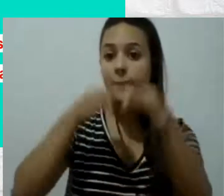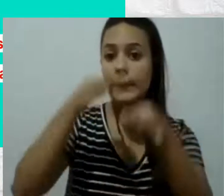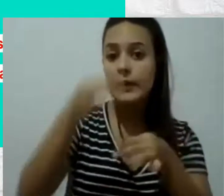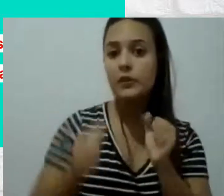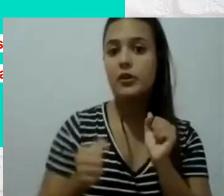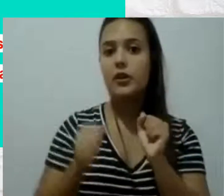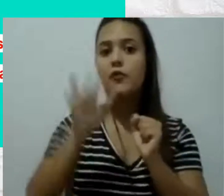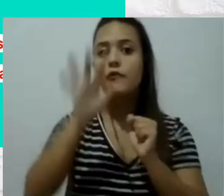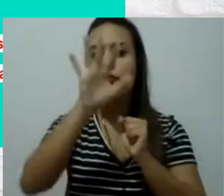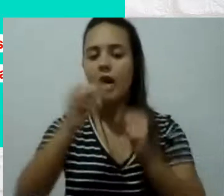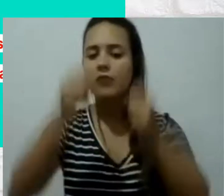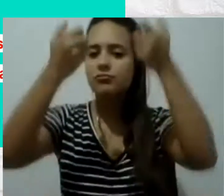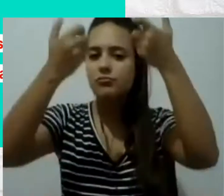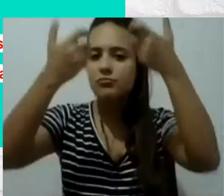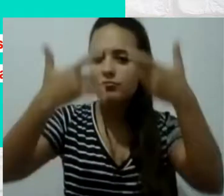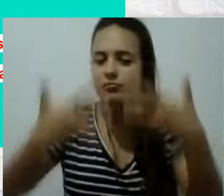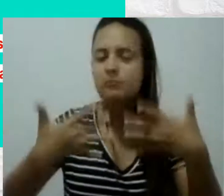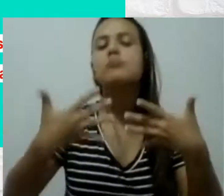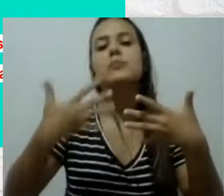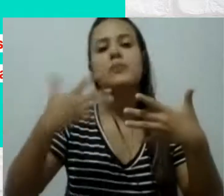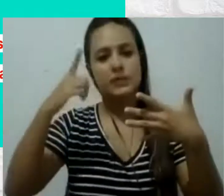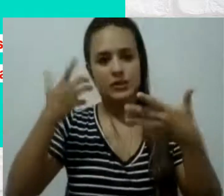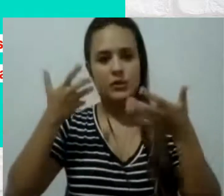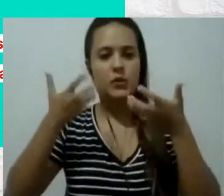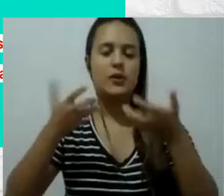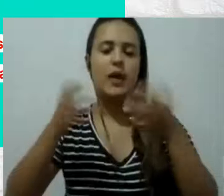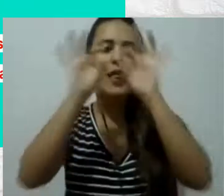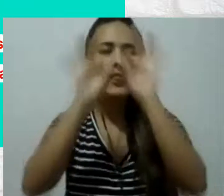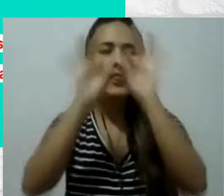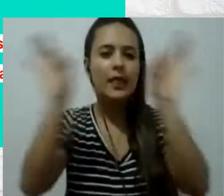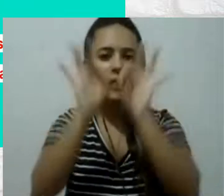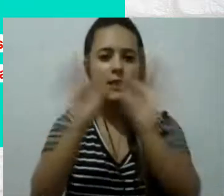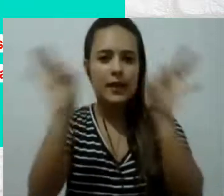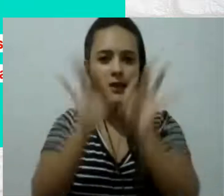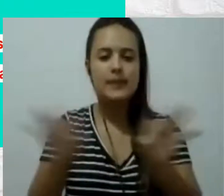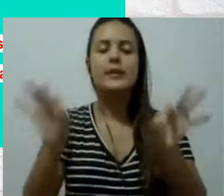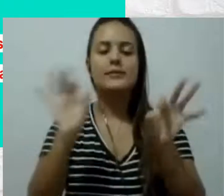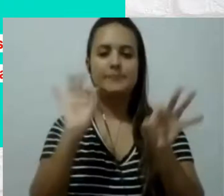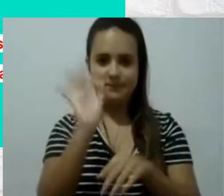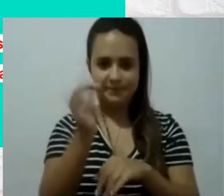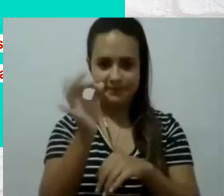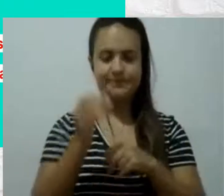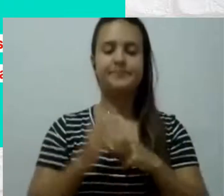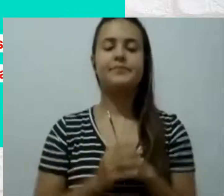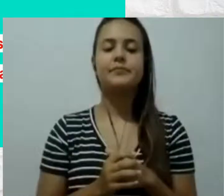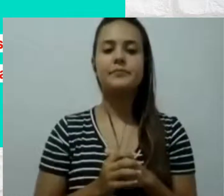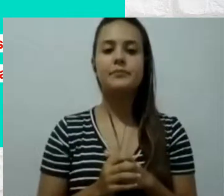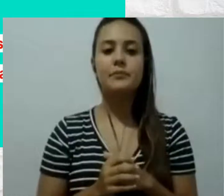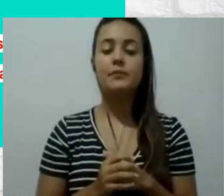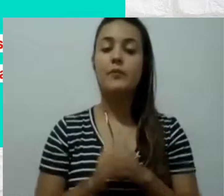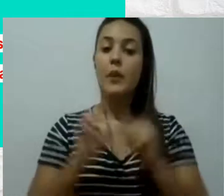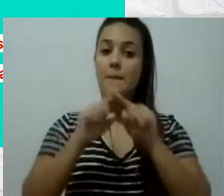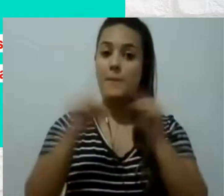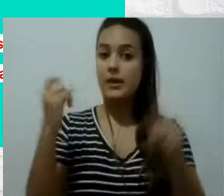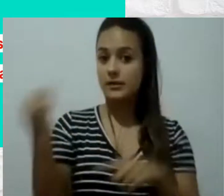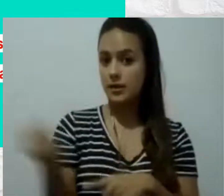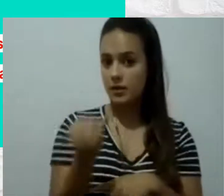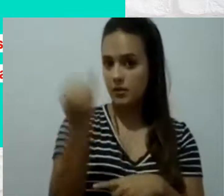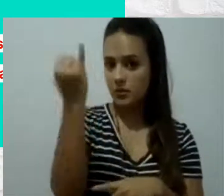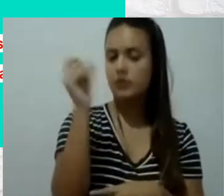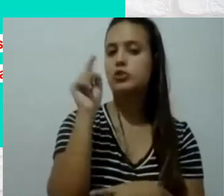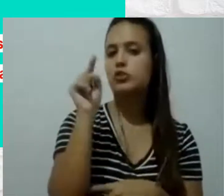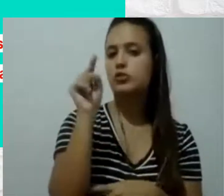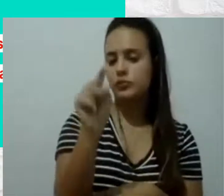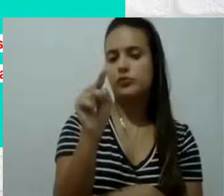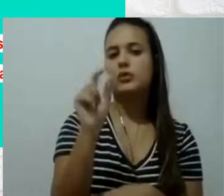pontos de vista, argumentar, então, geralmente, isso requer um pouco mais de linha, certo?